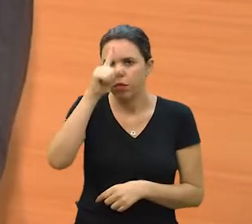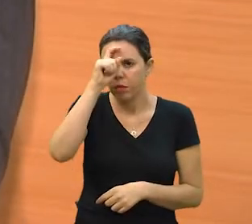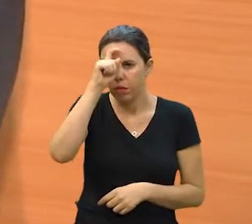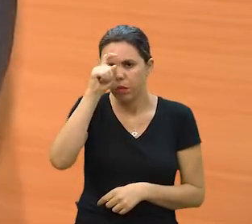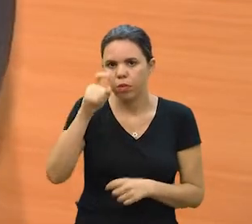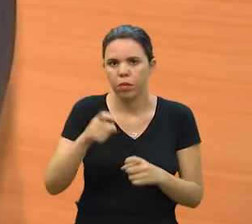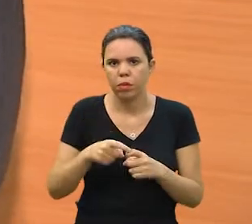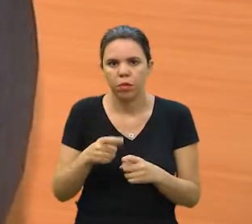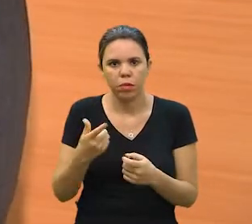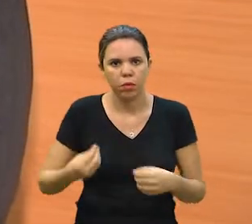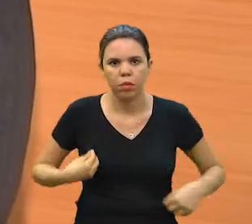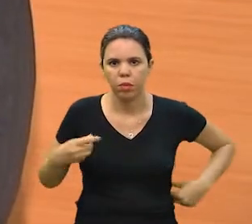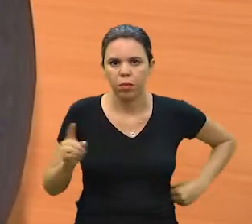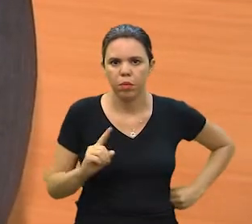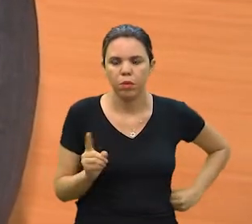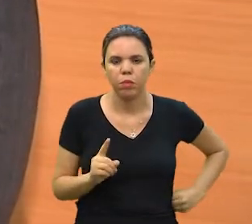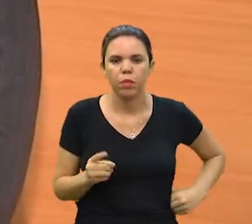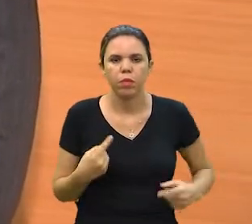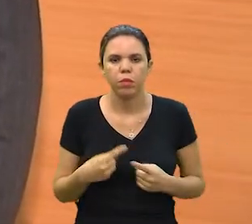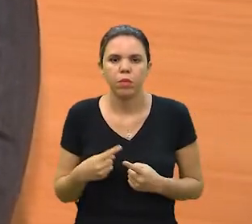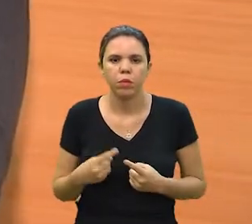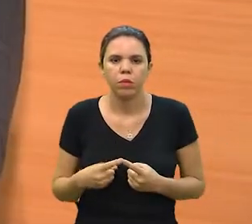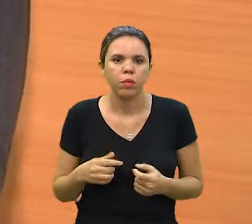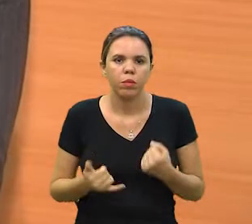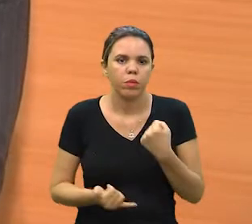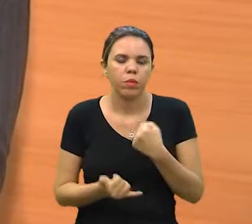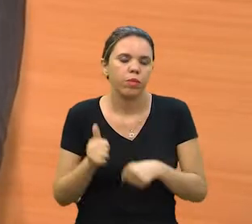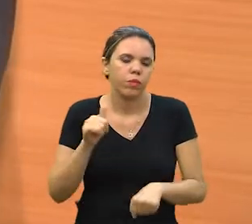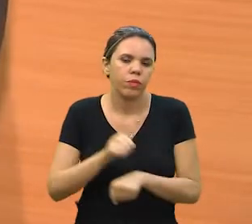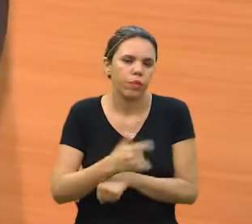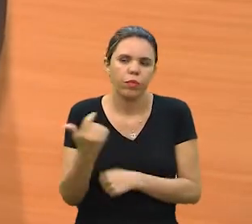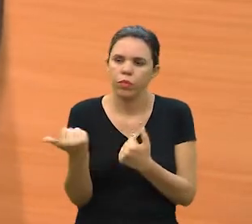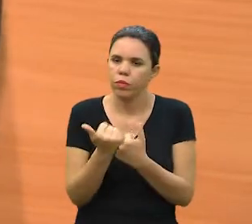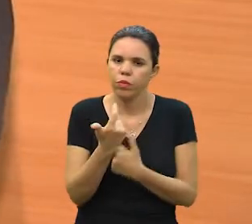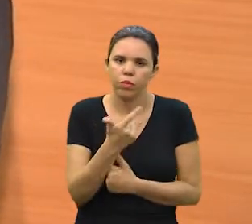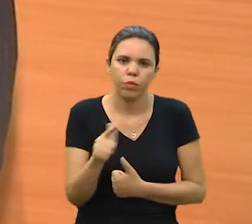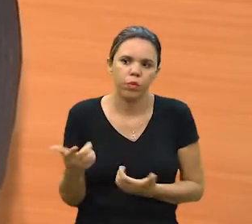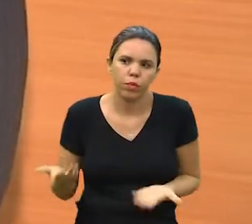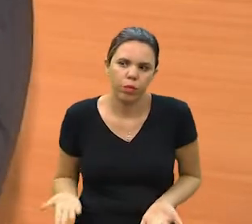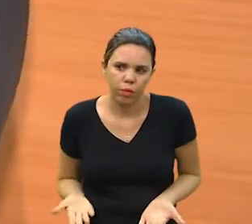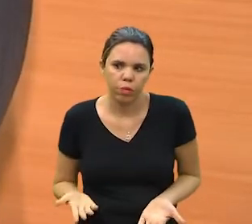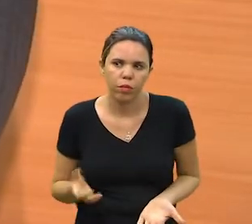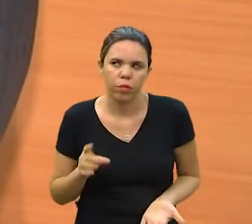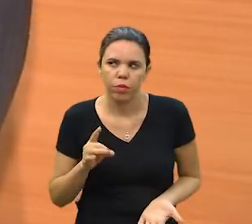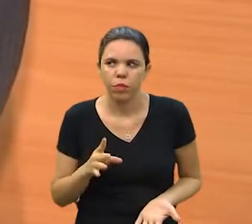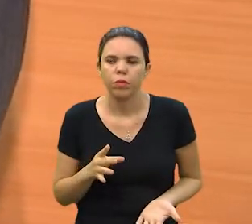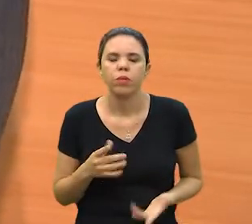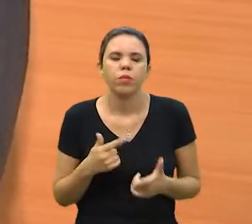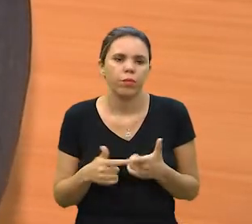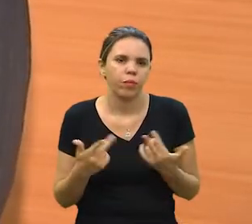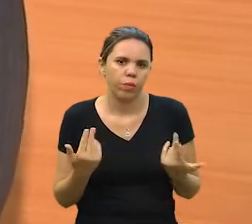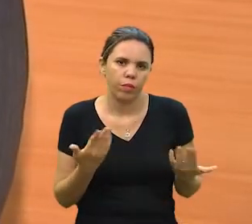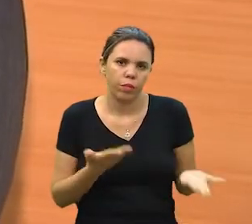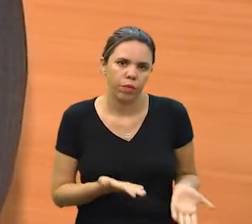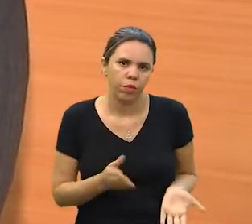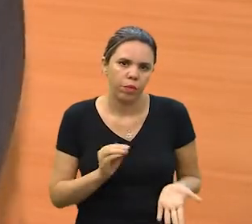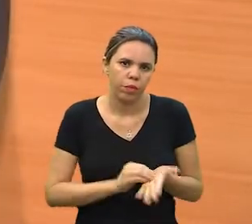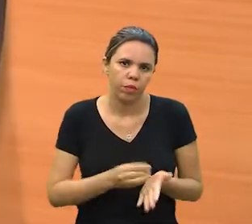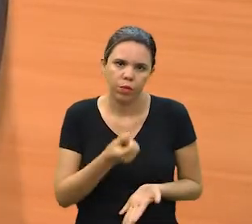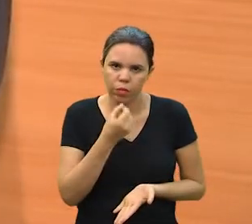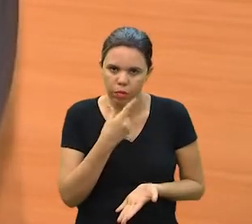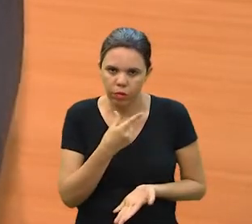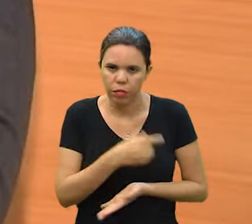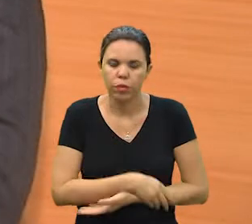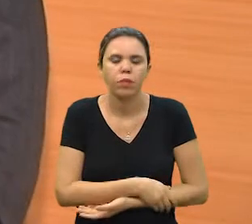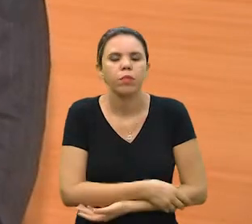chega no hospital, o pediatra não está lá, né, porque o pediatra faltou, porque não tem outro para colocar no lugar. Então são situações como essa, falta